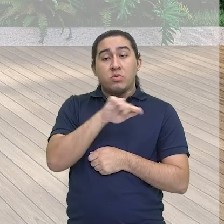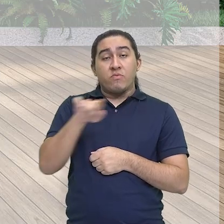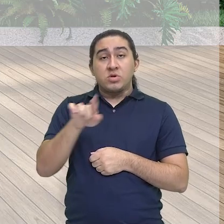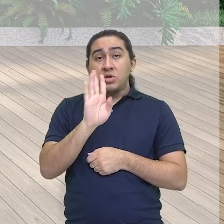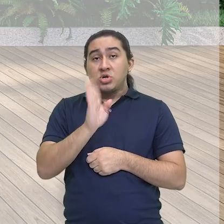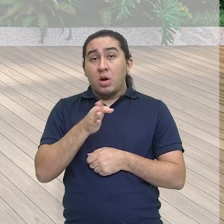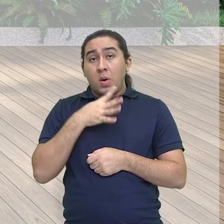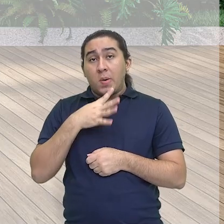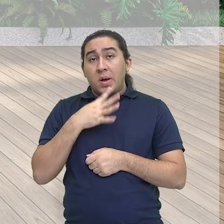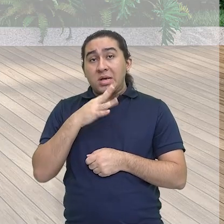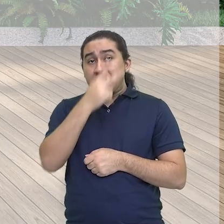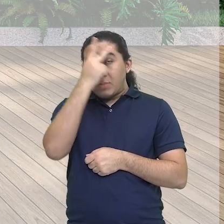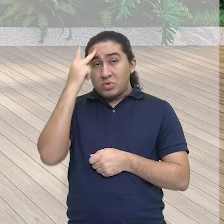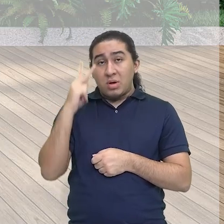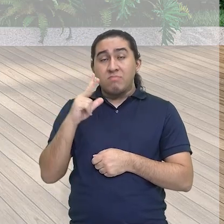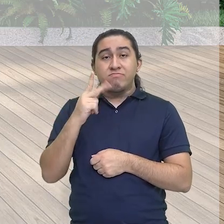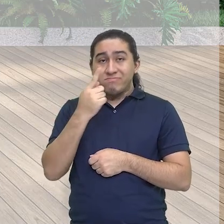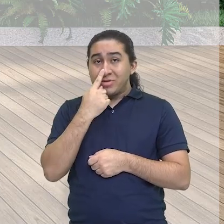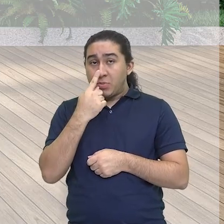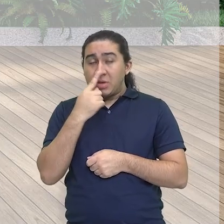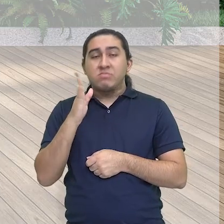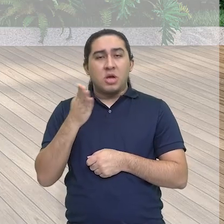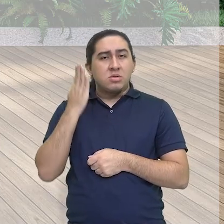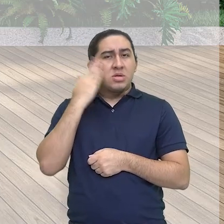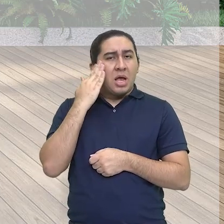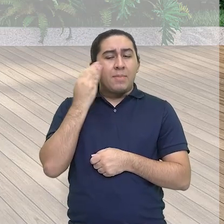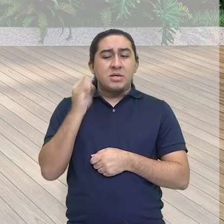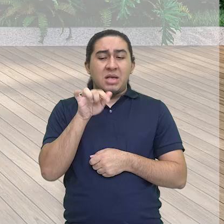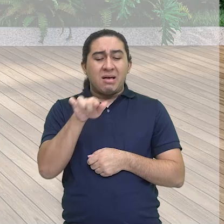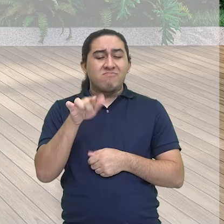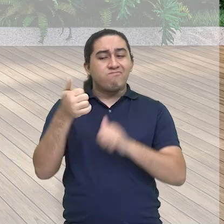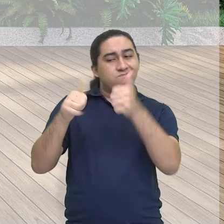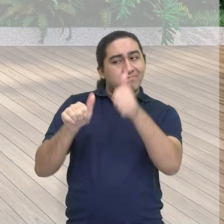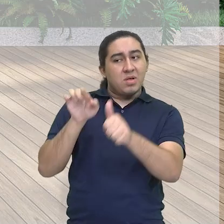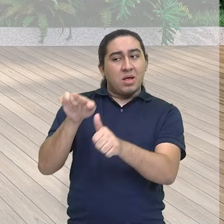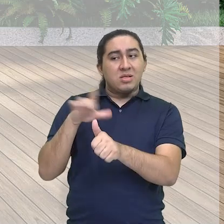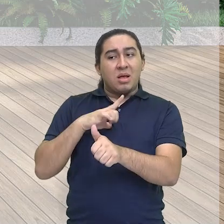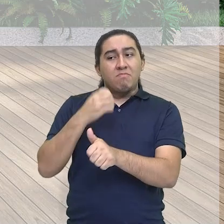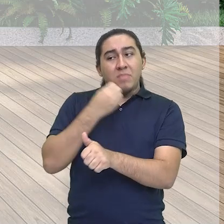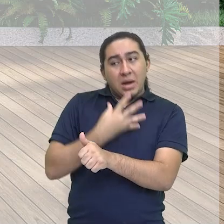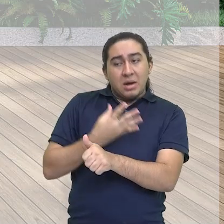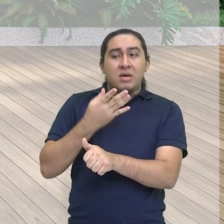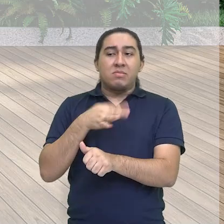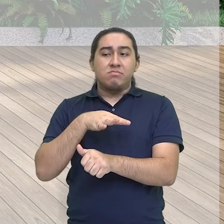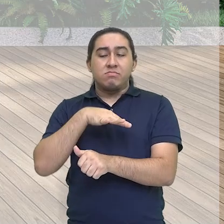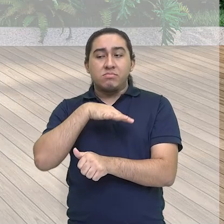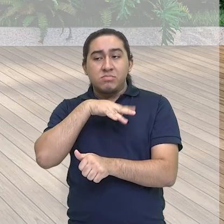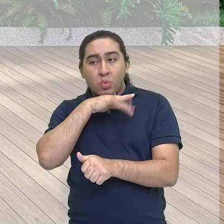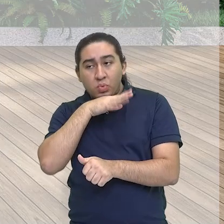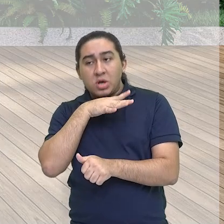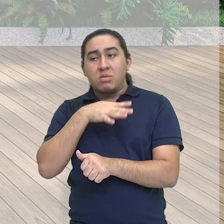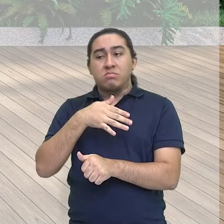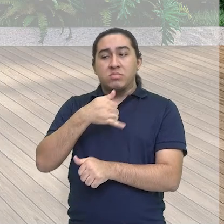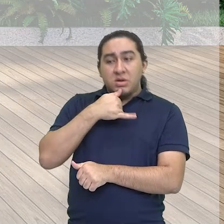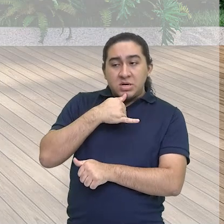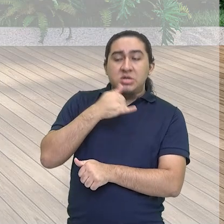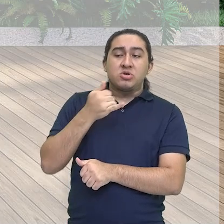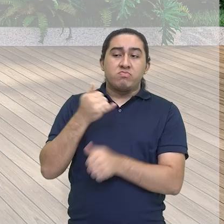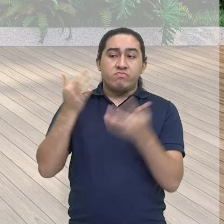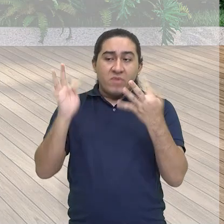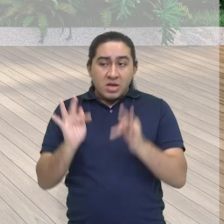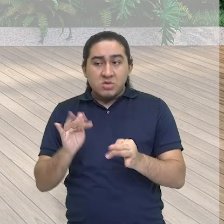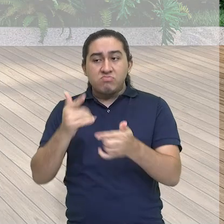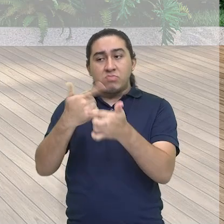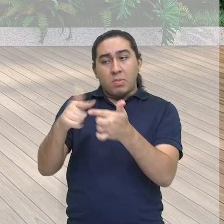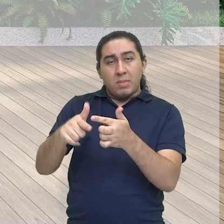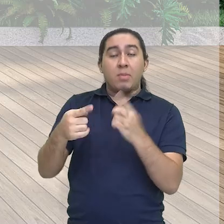já conhece a pessoa. Você vai saber se ela está triste, se ela está passando por um problema. Isso é muito fácil, porque